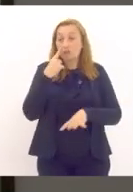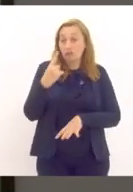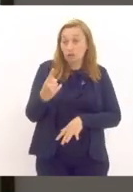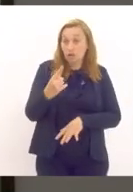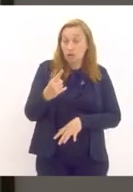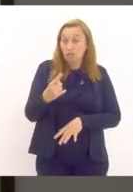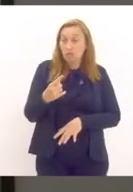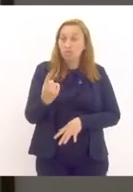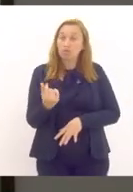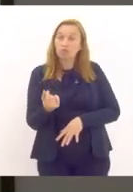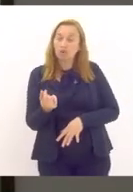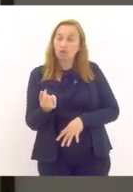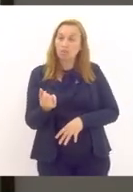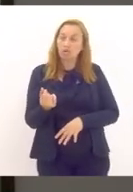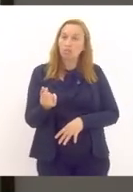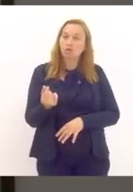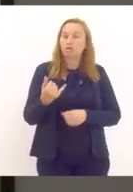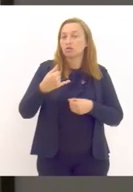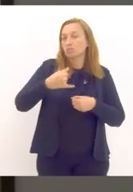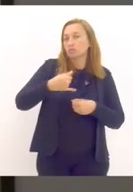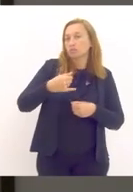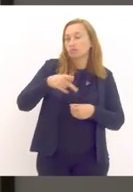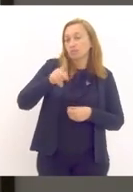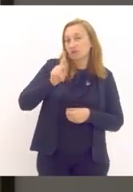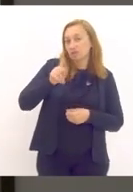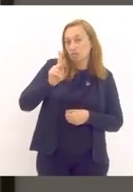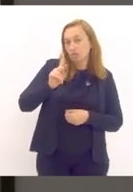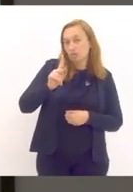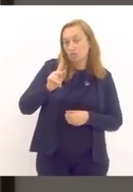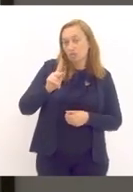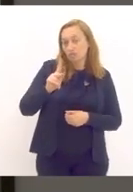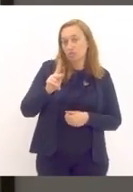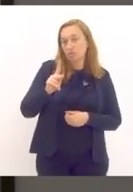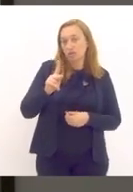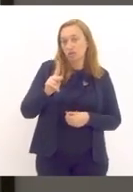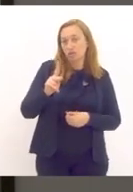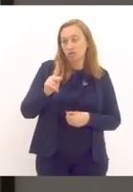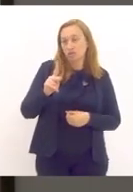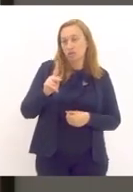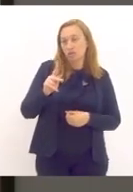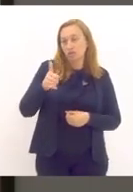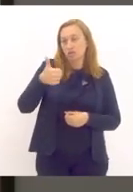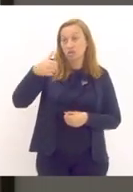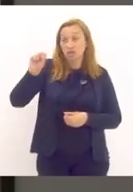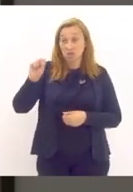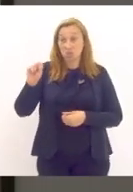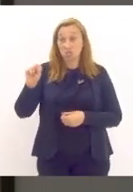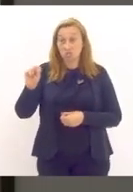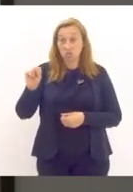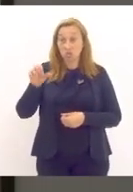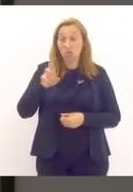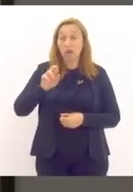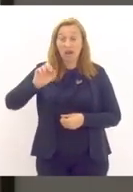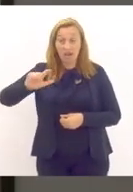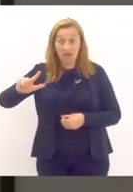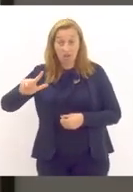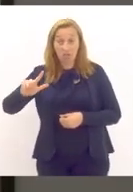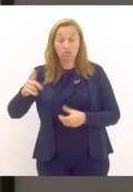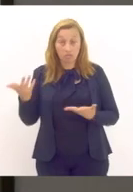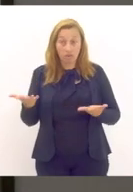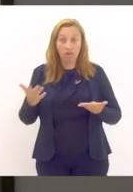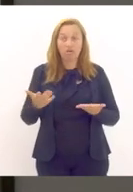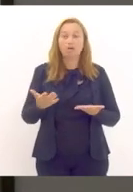de royalties e petróleo minguando com petróleo, com barril a 18. Então, o que nós temos aqui? Uma arrecadação bastante significativa